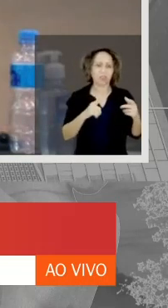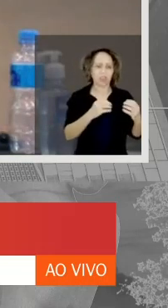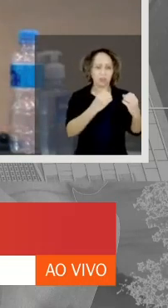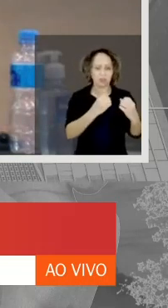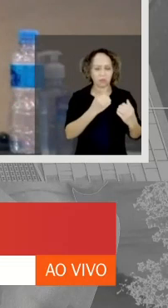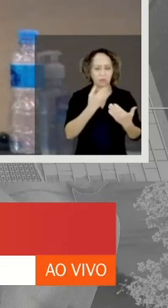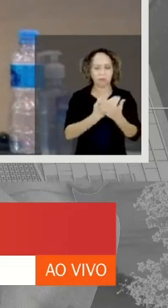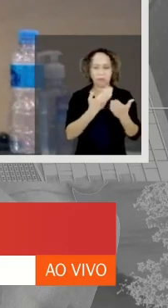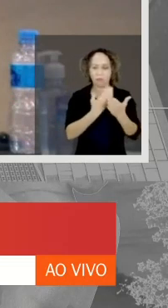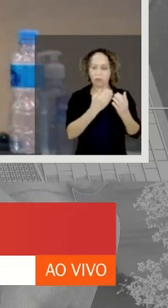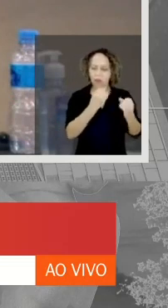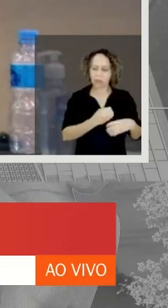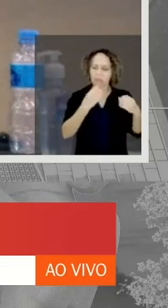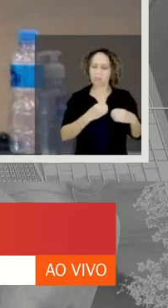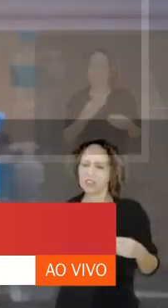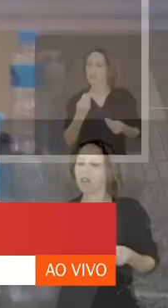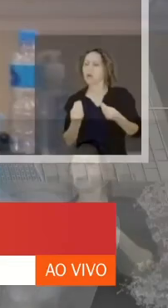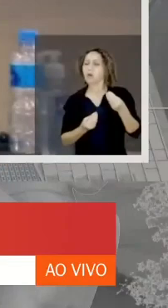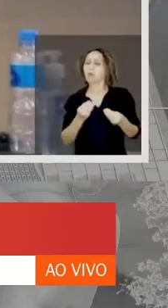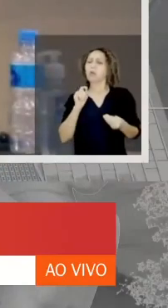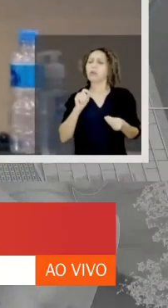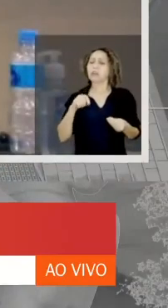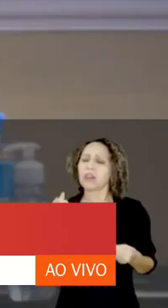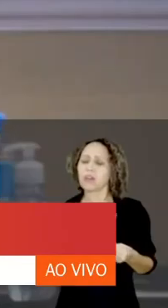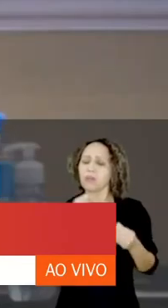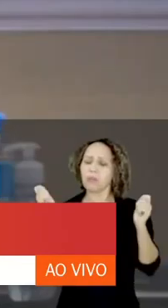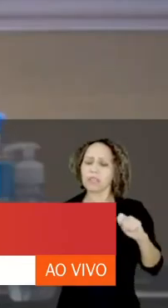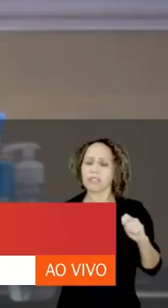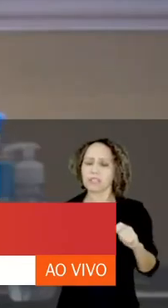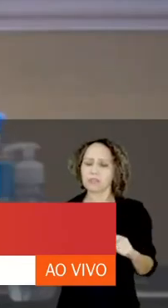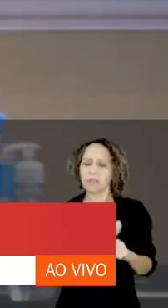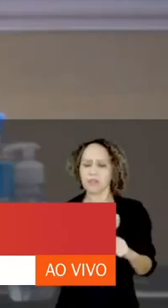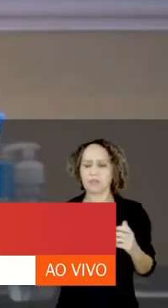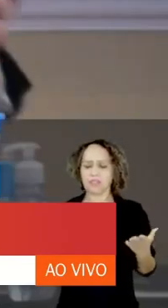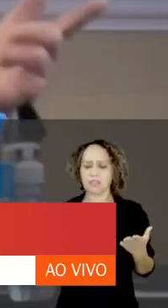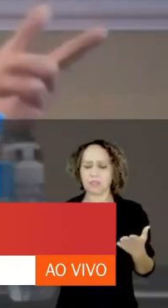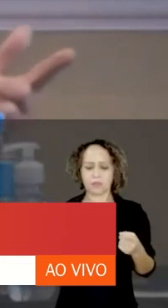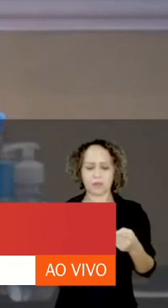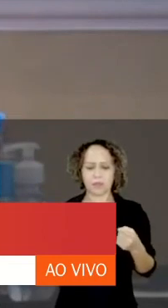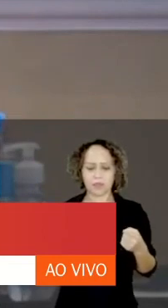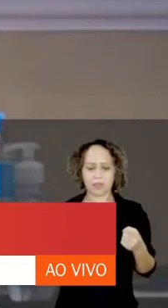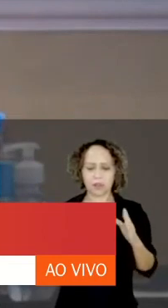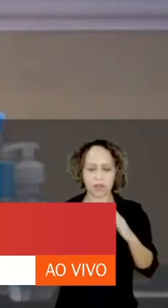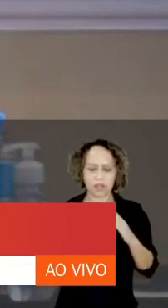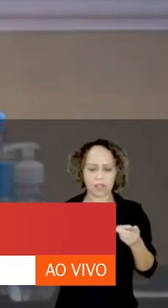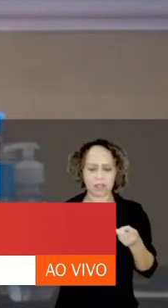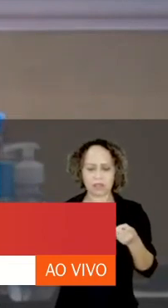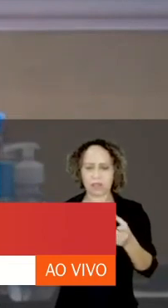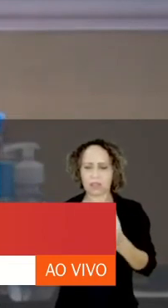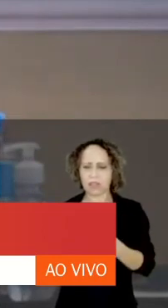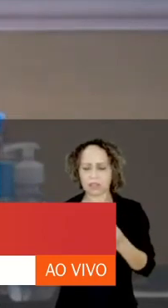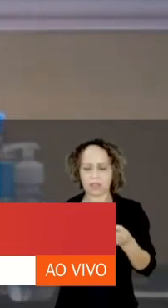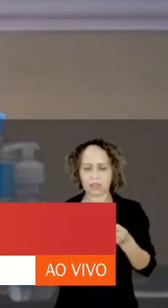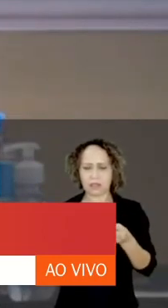do Lula. Guguinha, mas eles têm saudade do quê? Eles têm saudade de voltar ao poder também, porque o MDB...